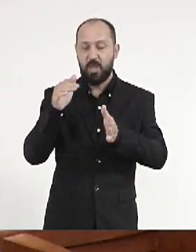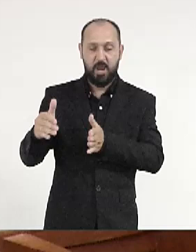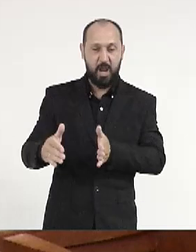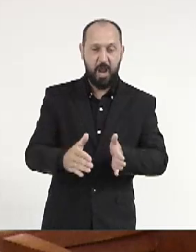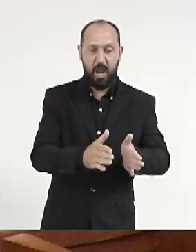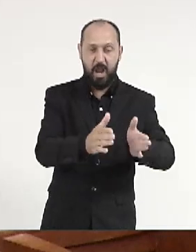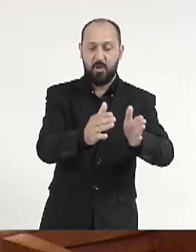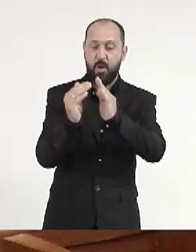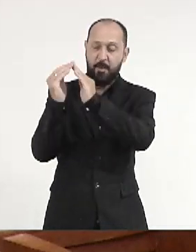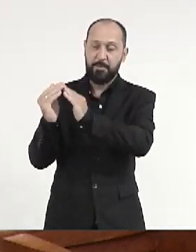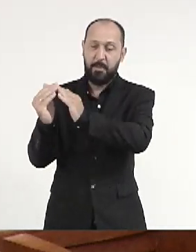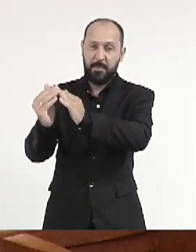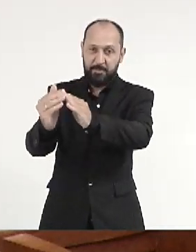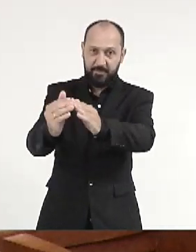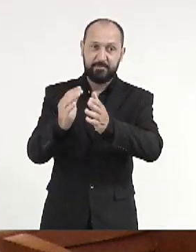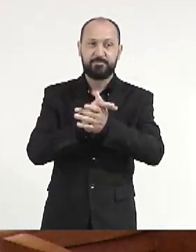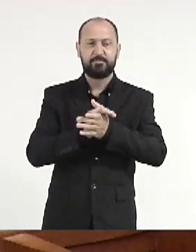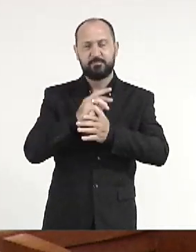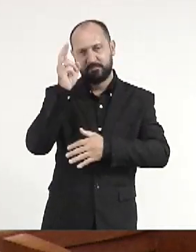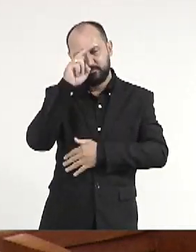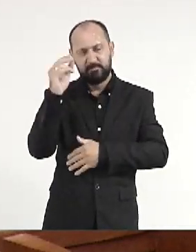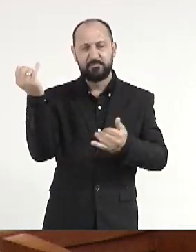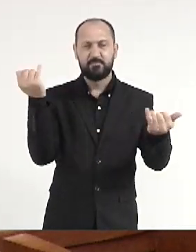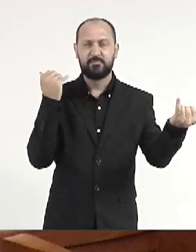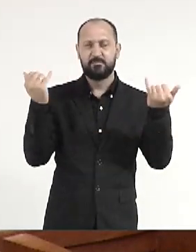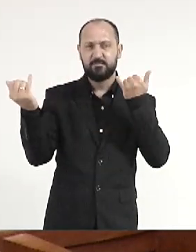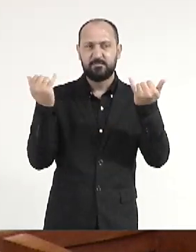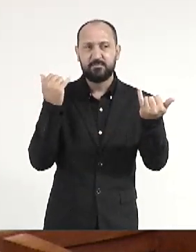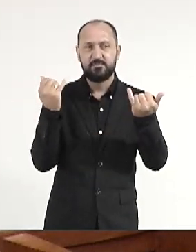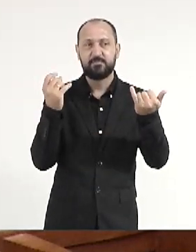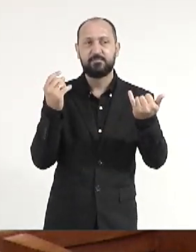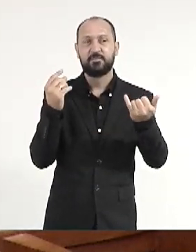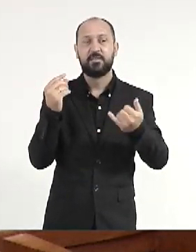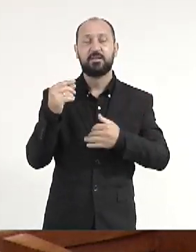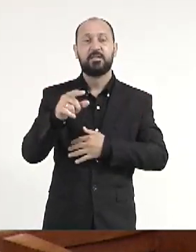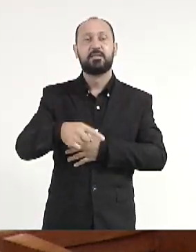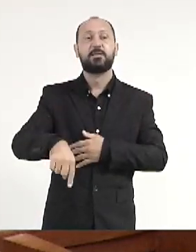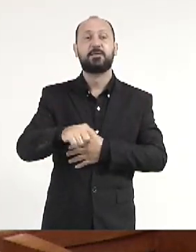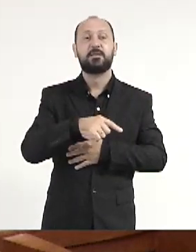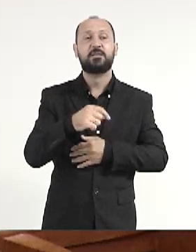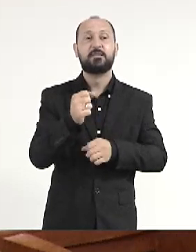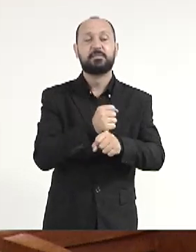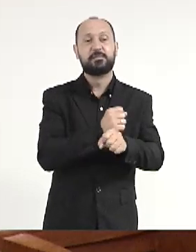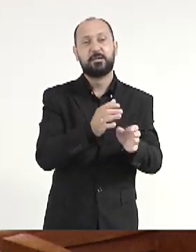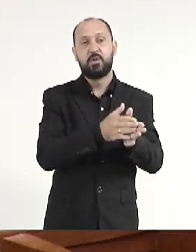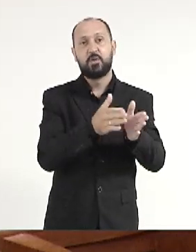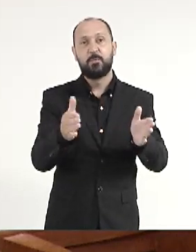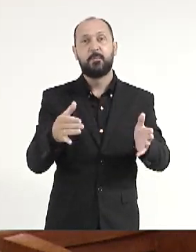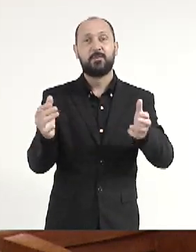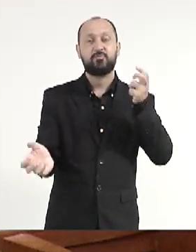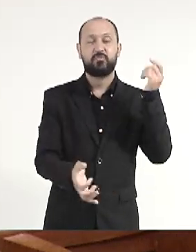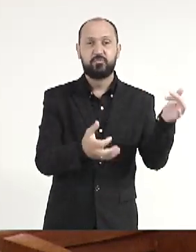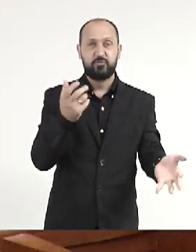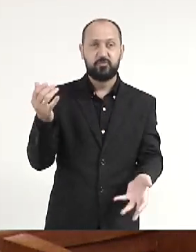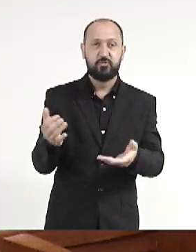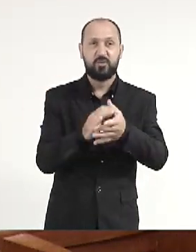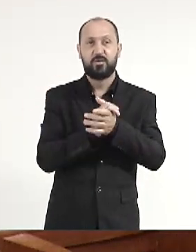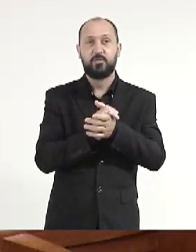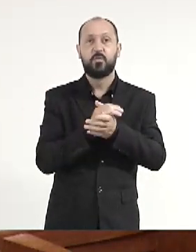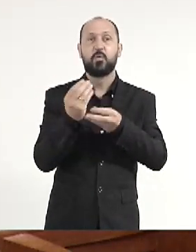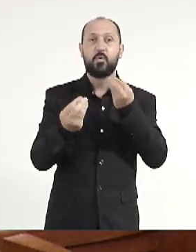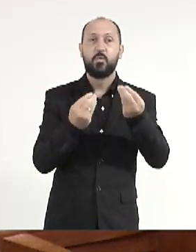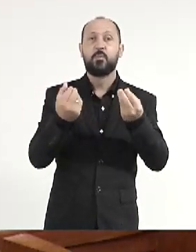Nós passamos ouvindo cada história, várias histórias das pessoas durante o período do fogo. Como